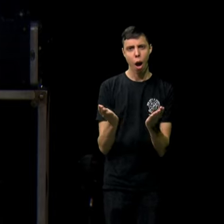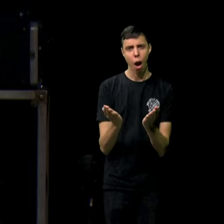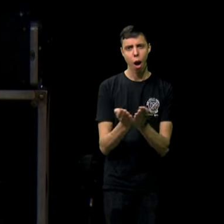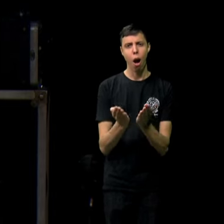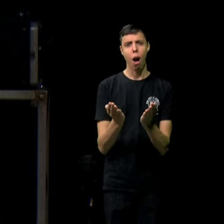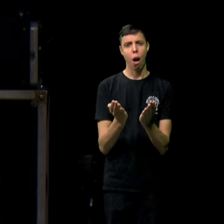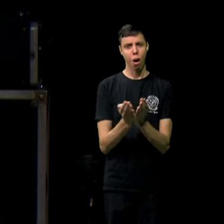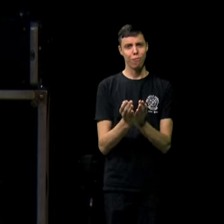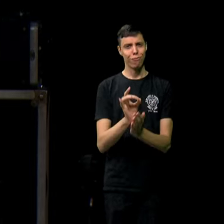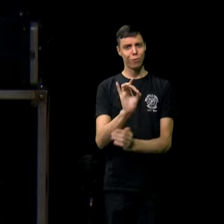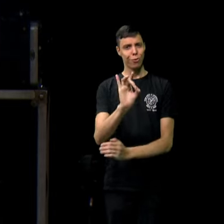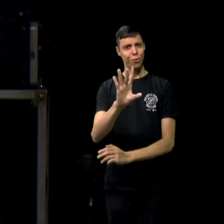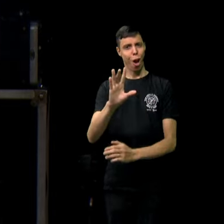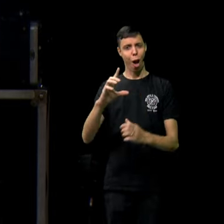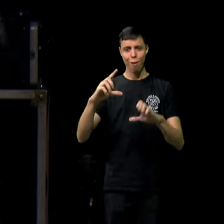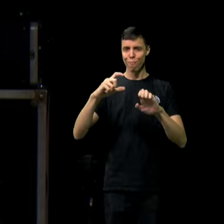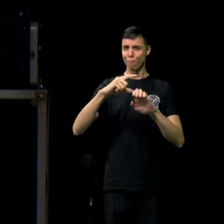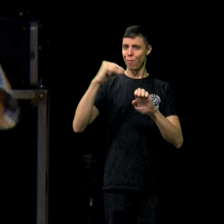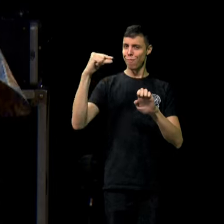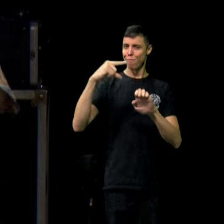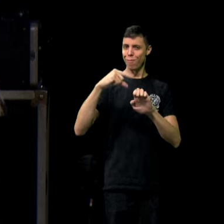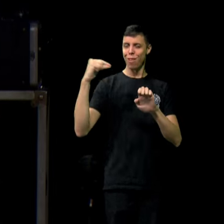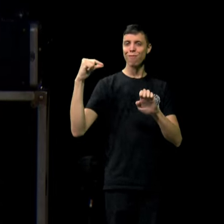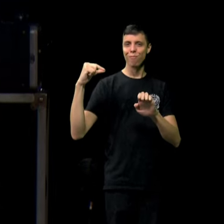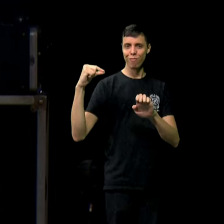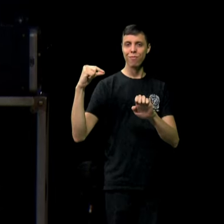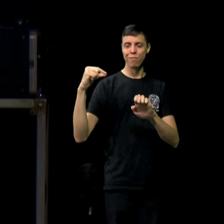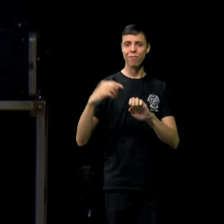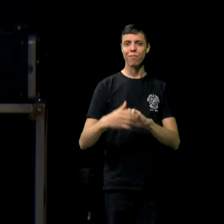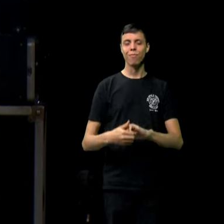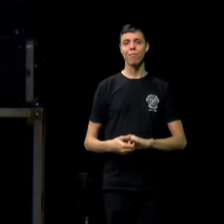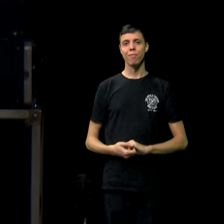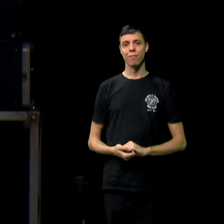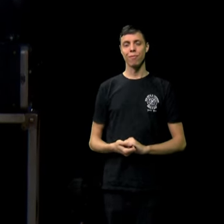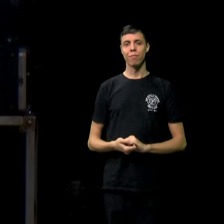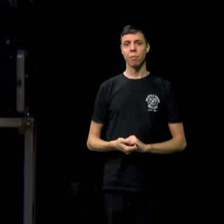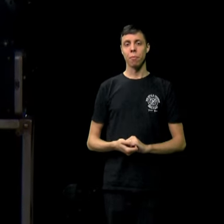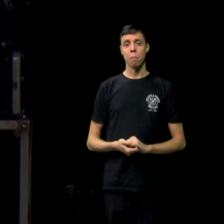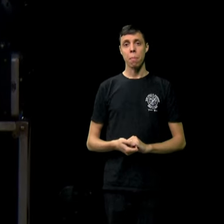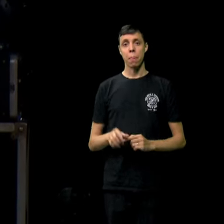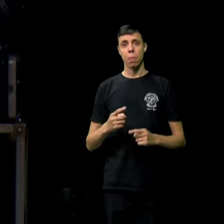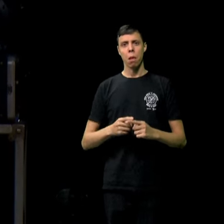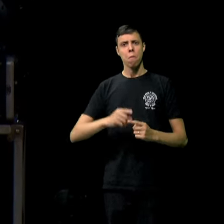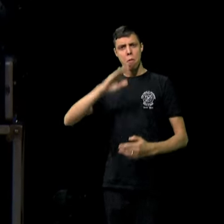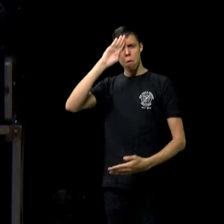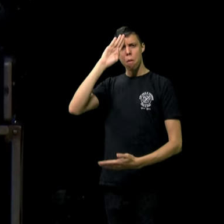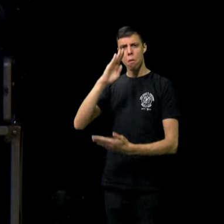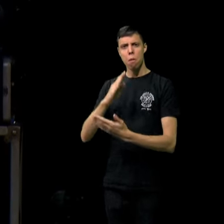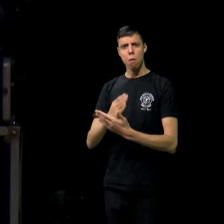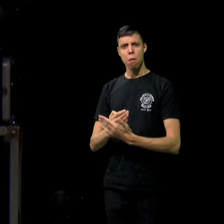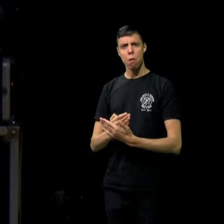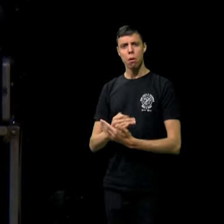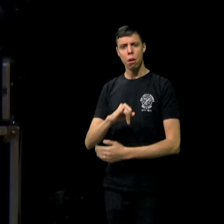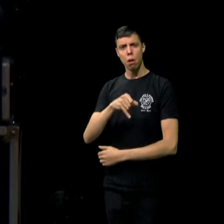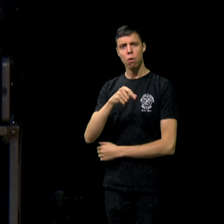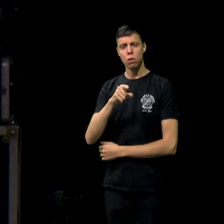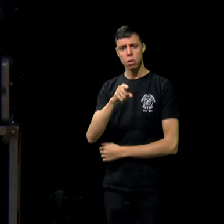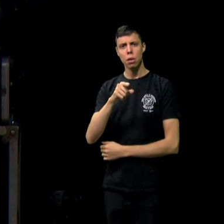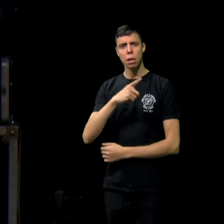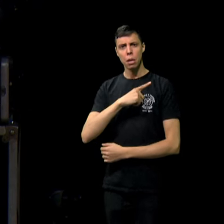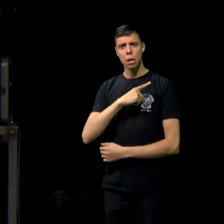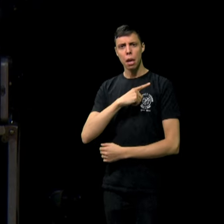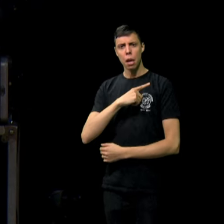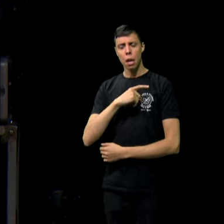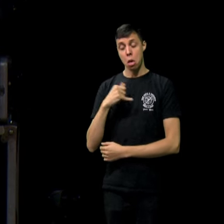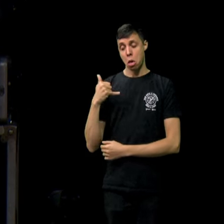Só para empreendedores. Porque eu acredito que se você tem menos de 30